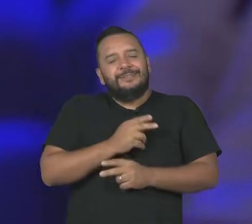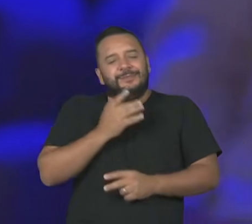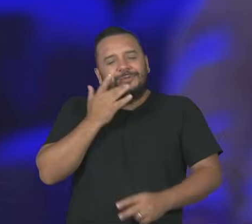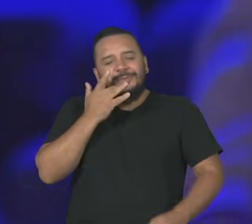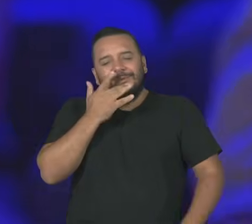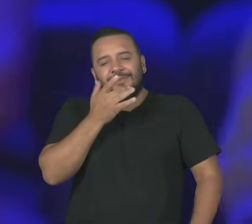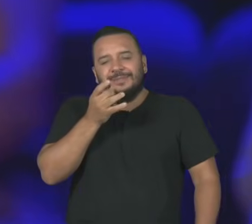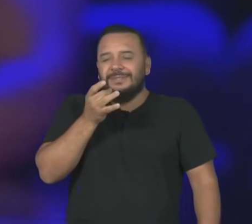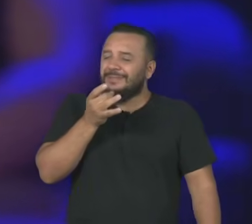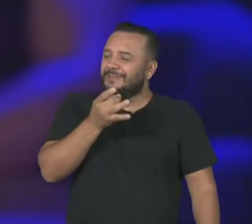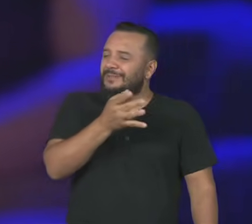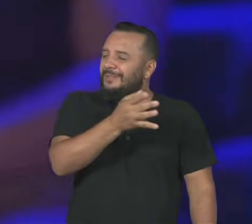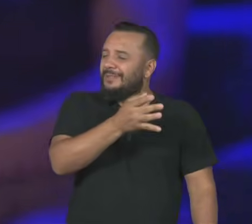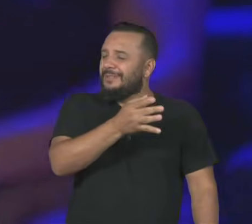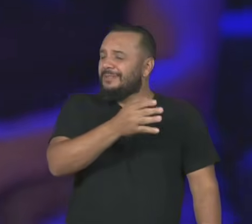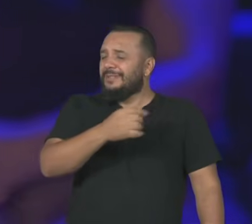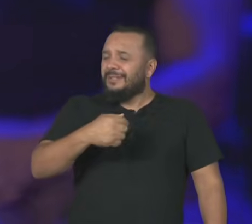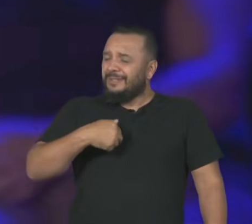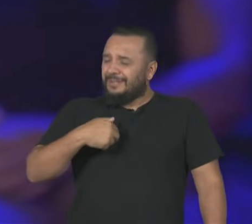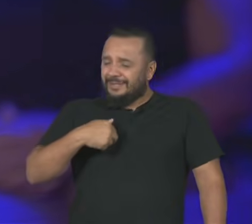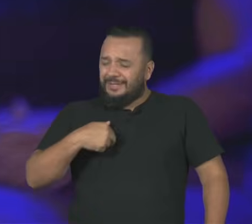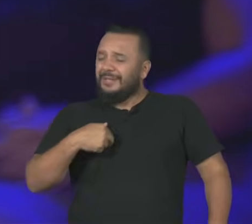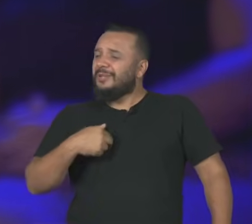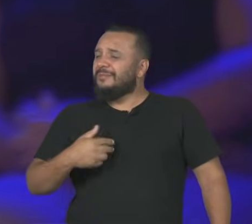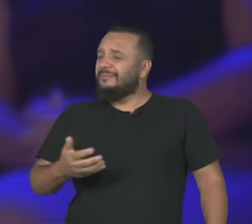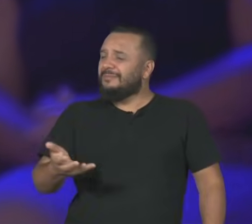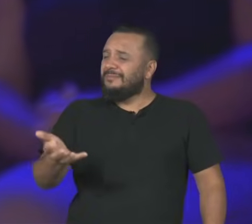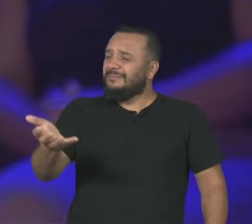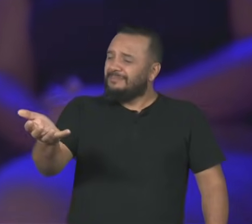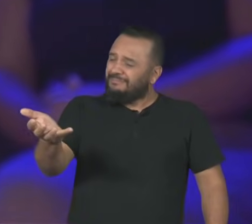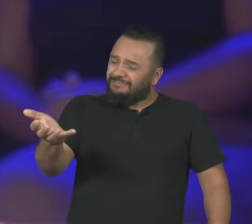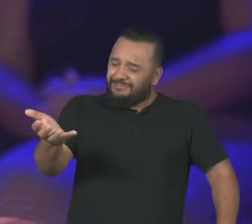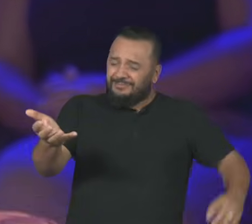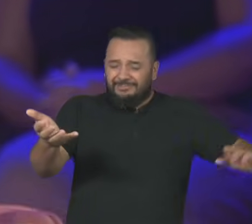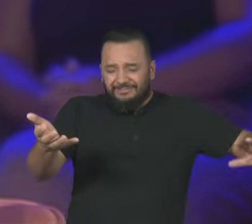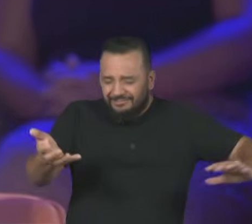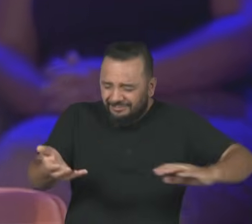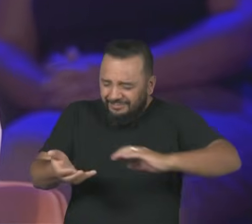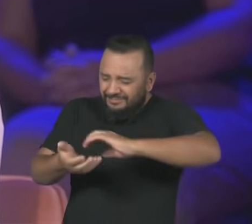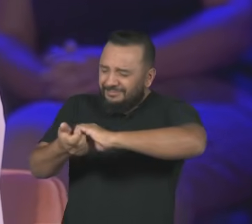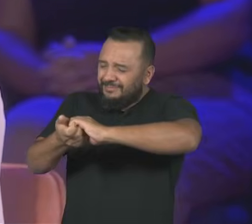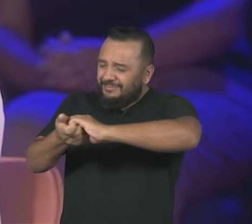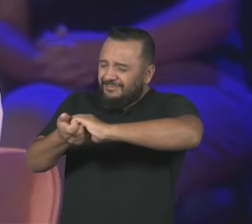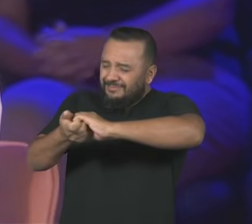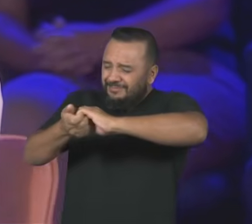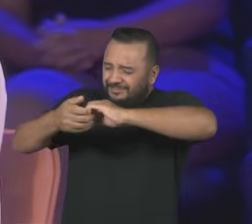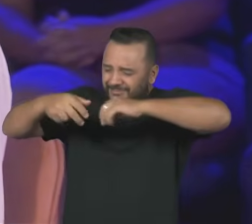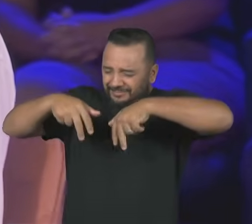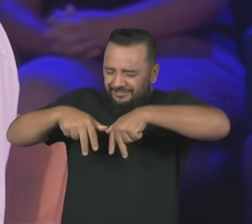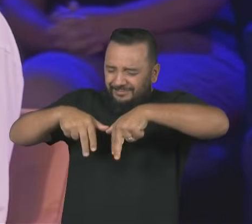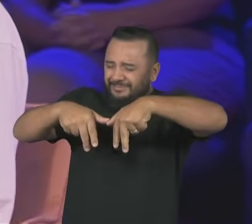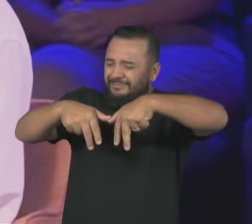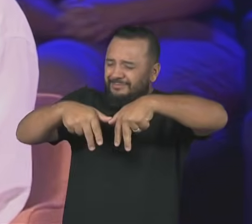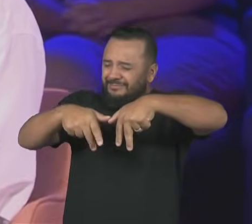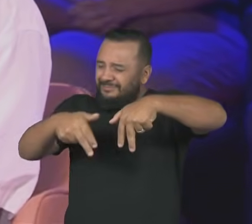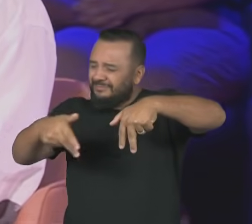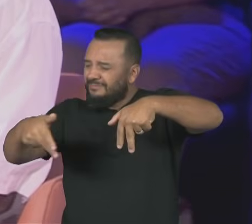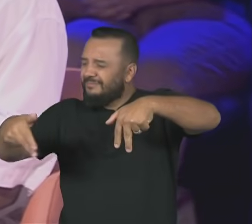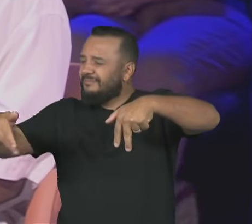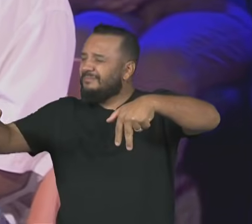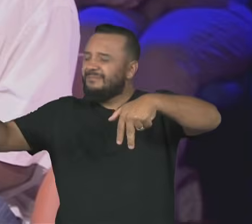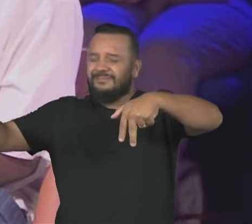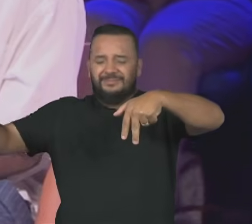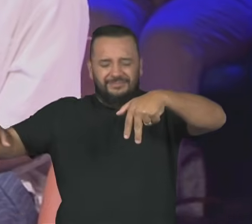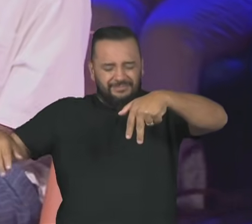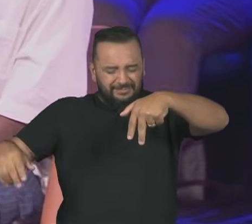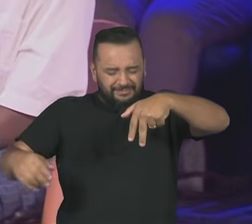Te dei a minha mão, você largou. Te dei meu coração,